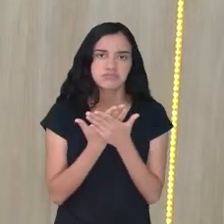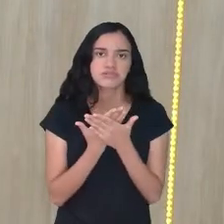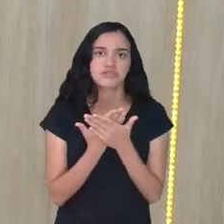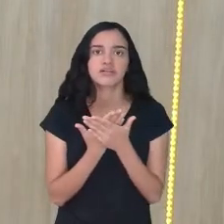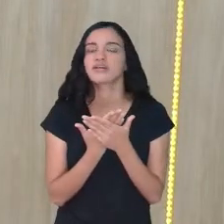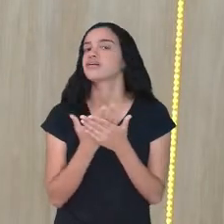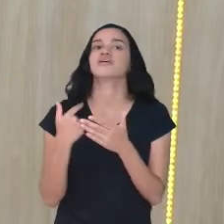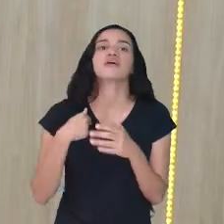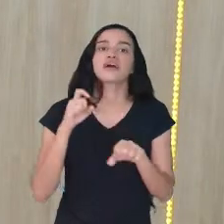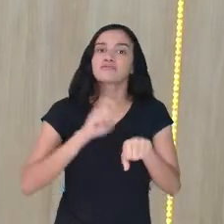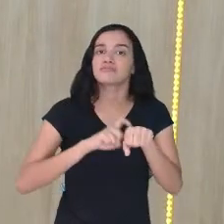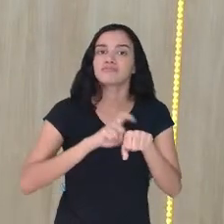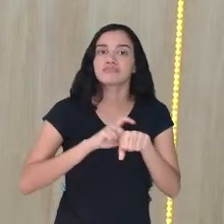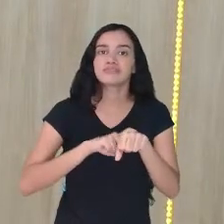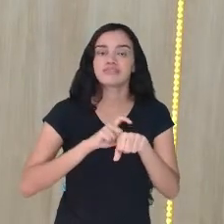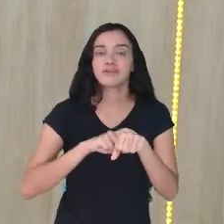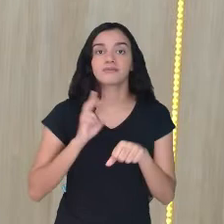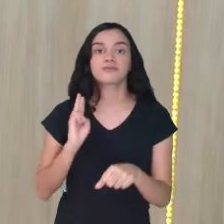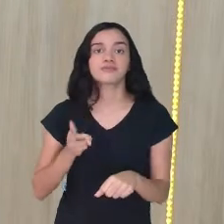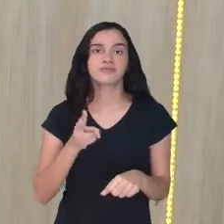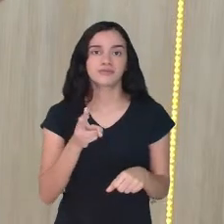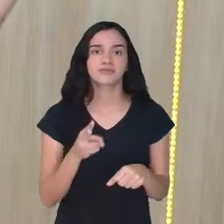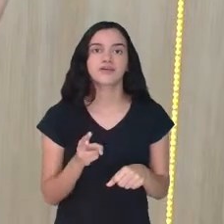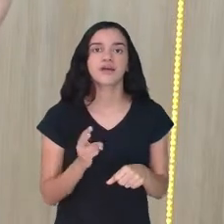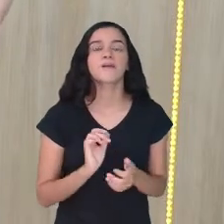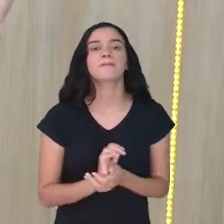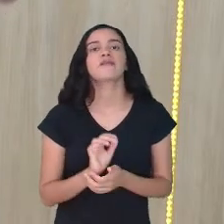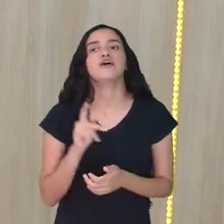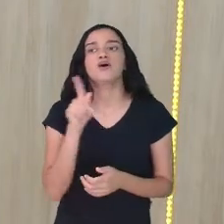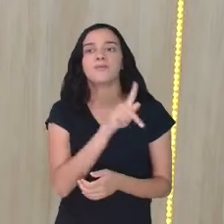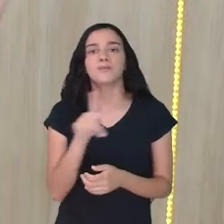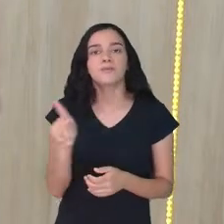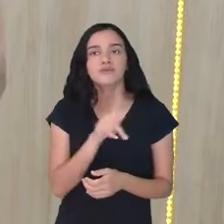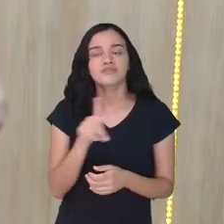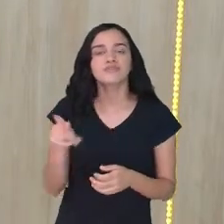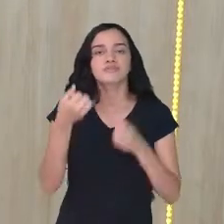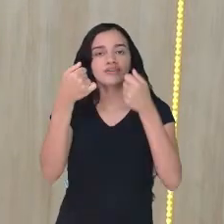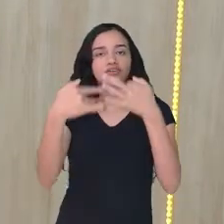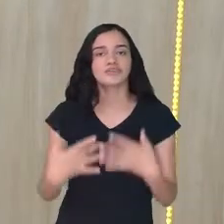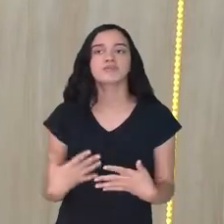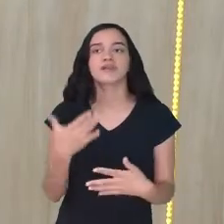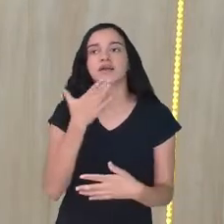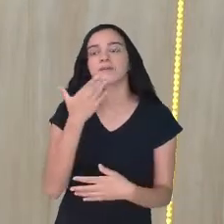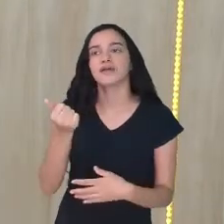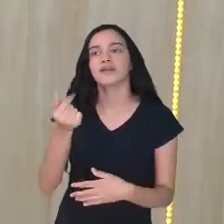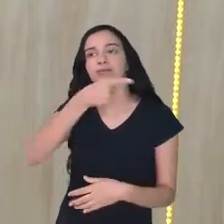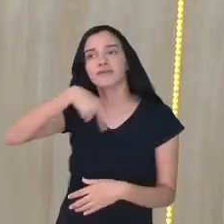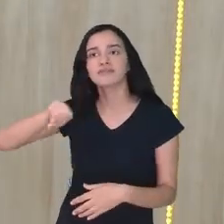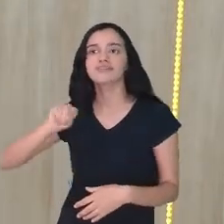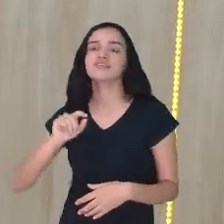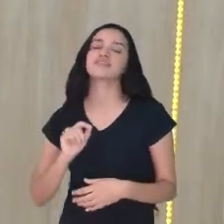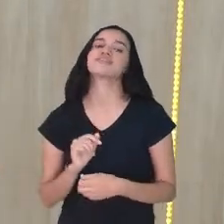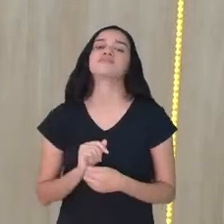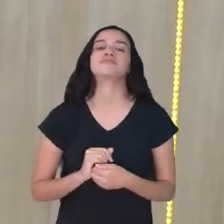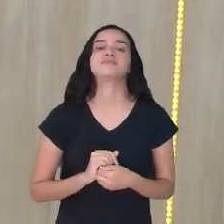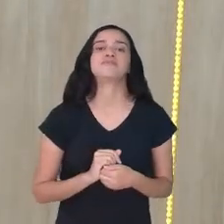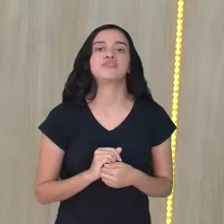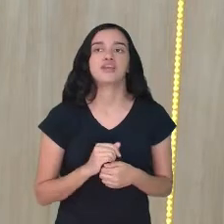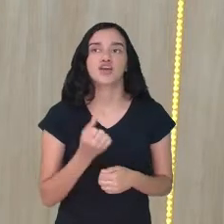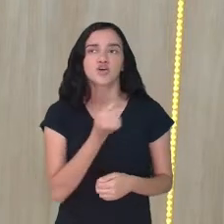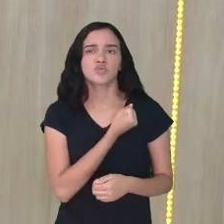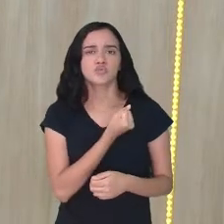causa do nosso tempo. Vamos dar continuidade, eu vou deixar para o professor Pedro explicar melhor para vocês. Vamos lá.